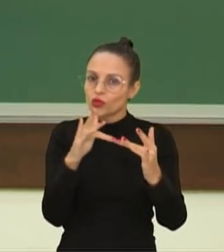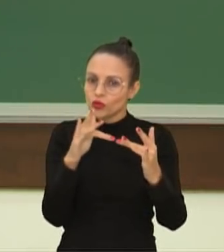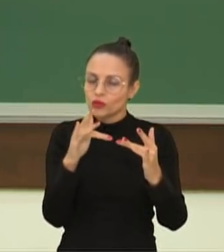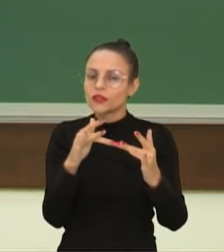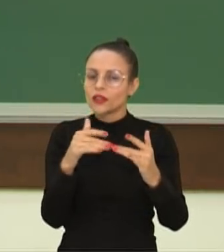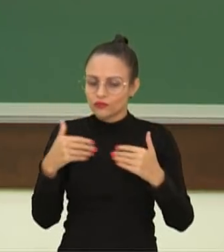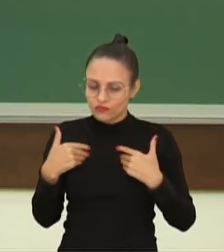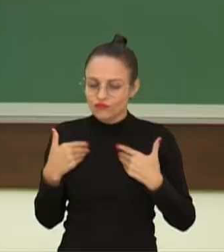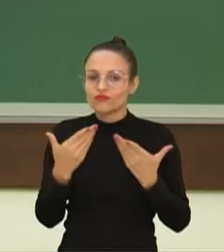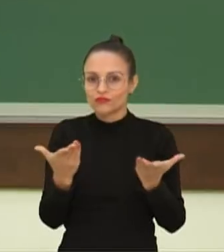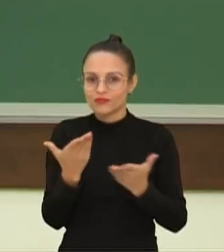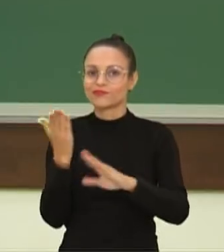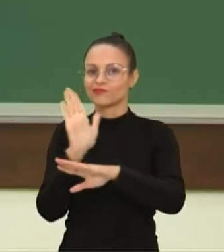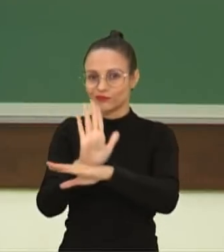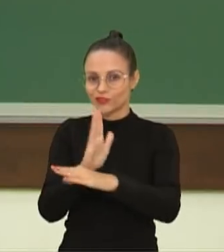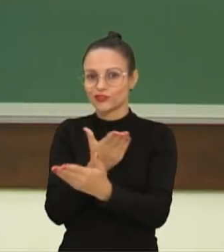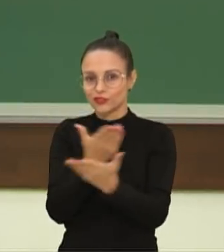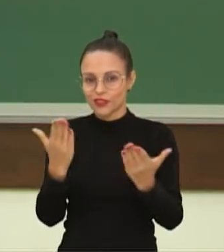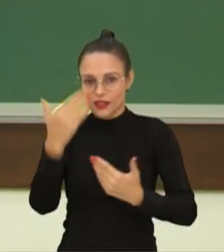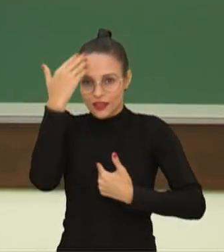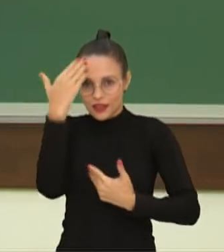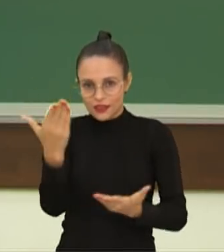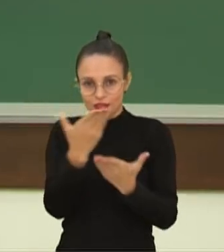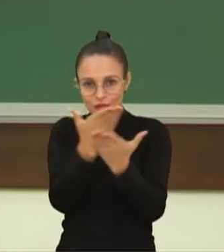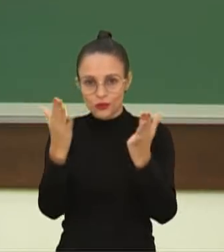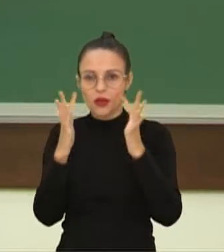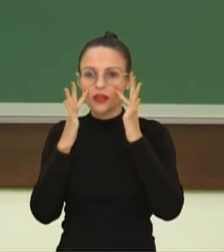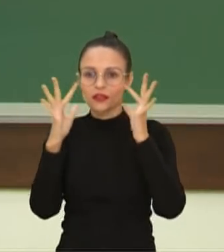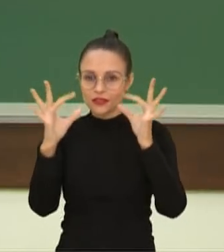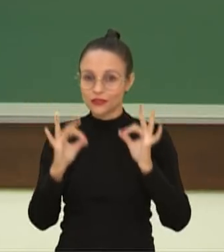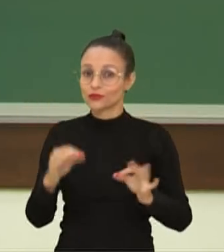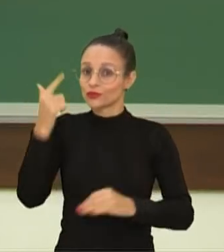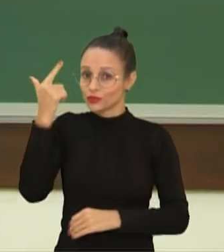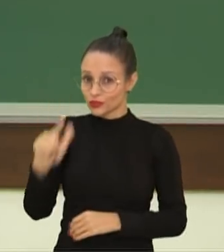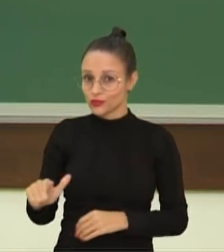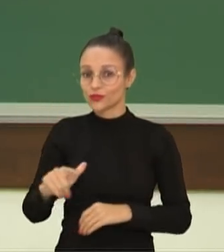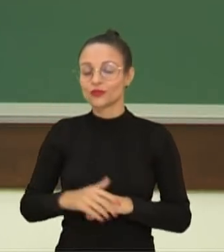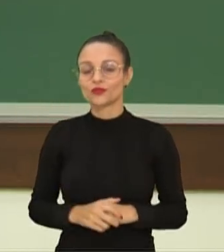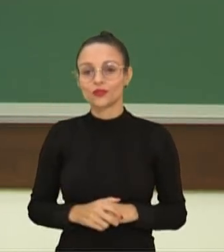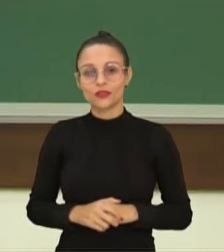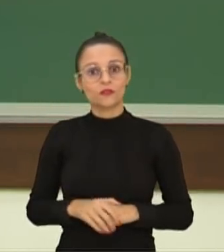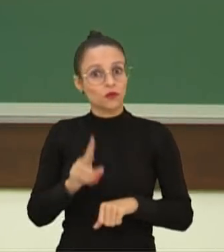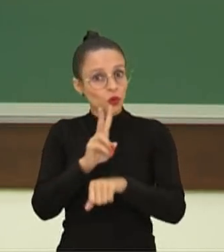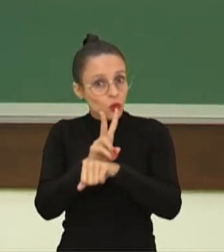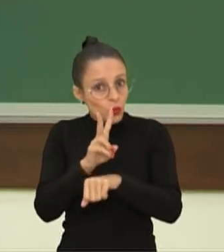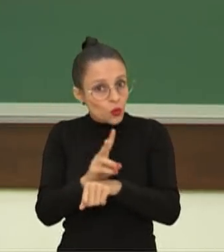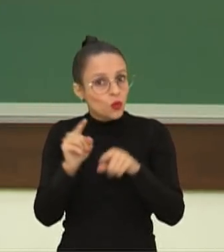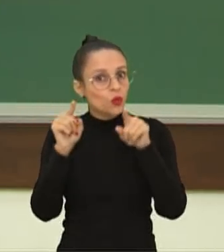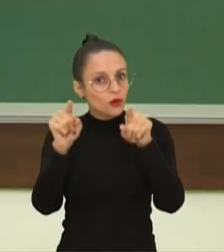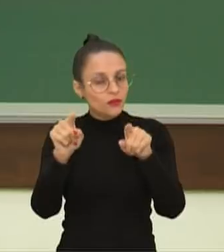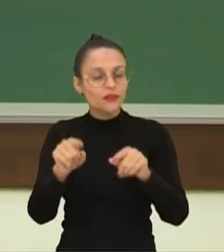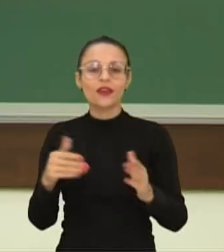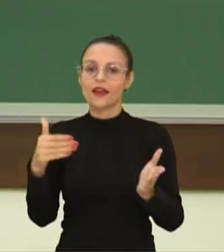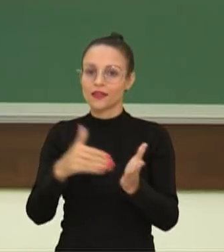gente para a gente poder te ajudar. Agradeço a sua atenção mais uma vez, tá? Se cuida